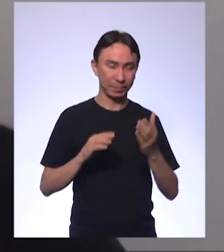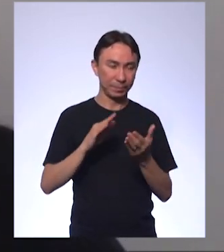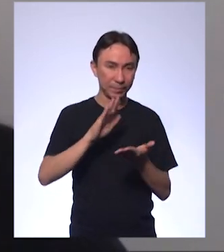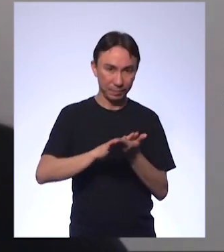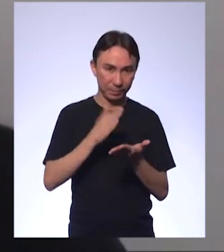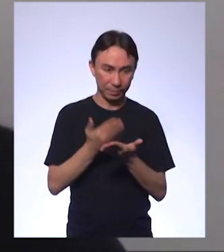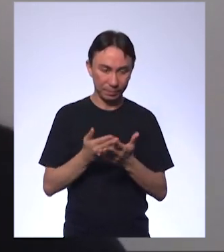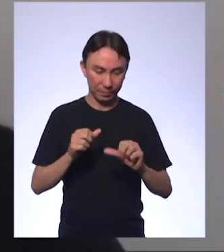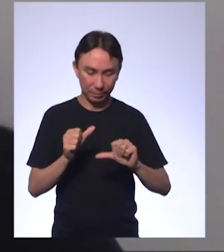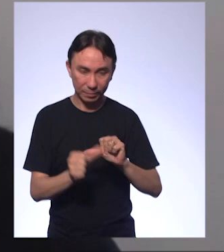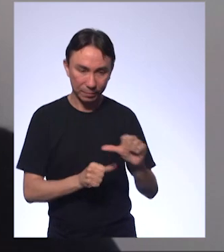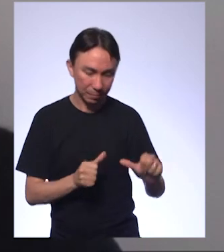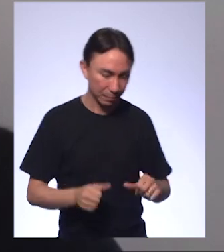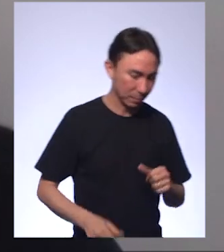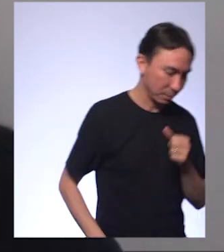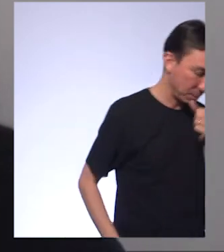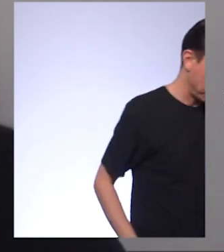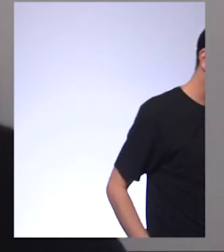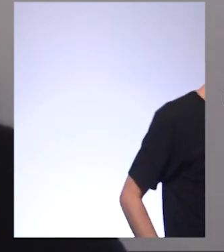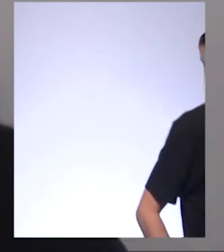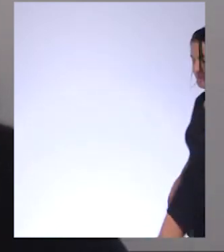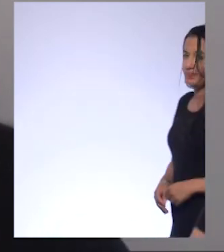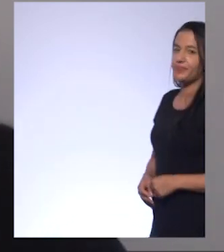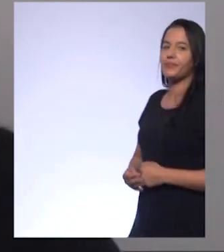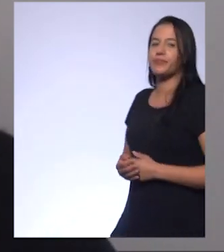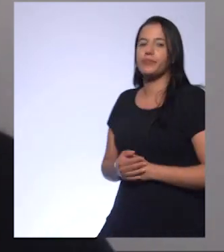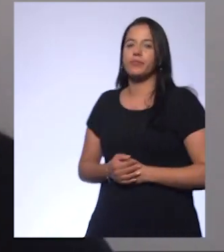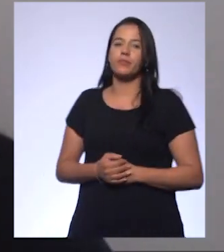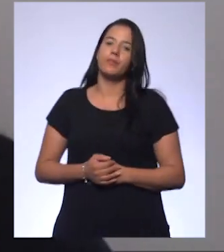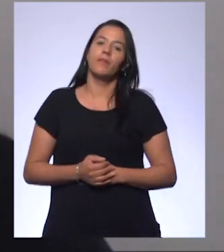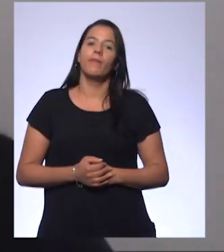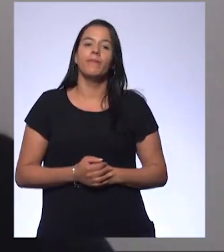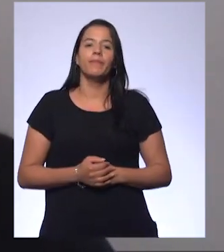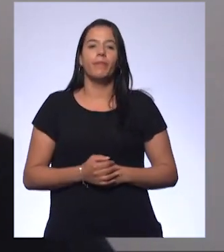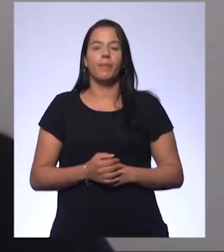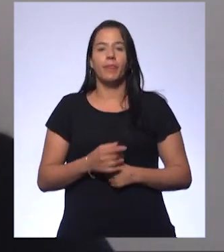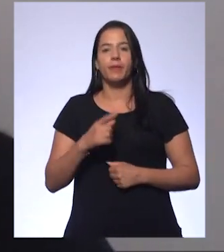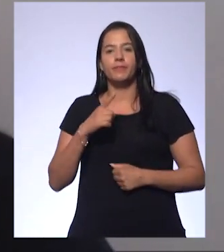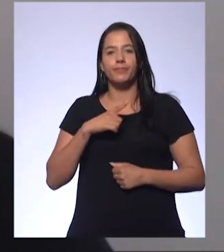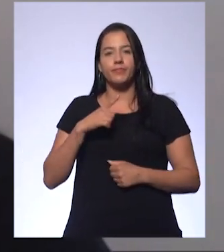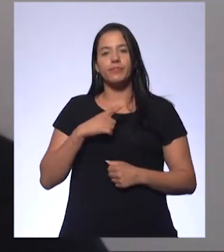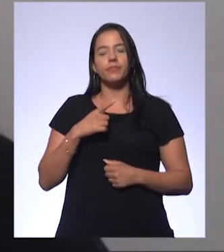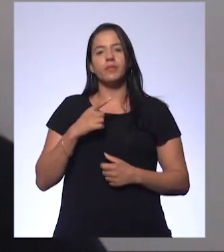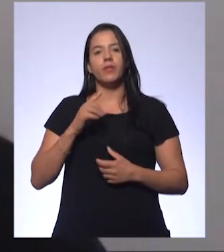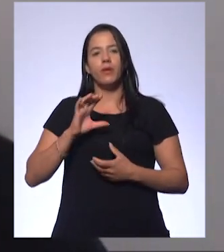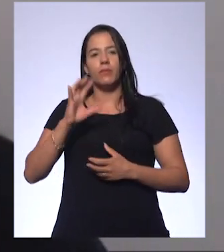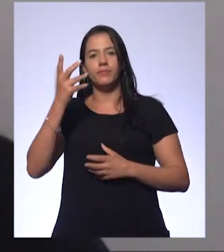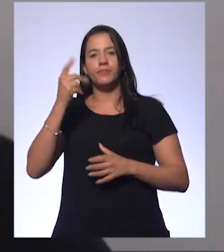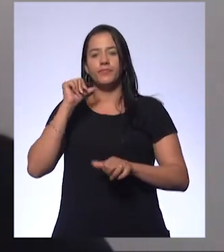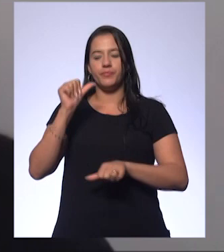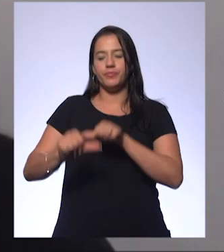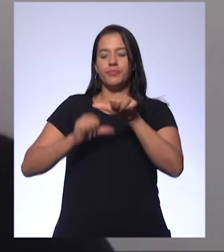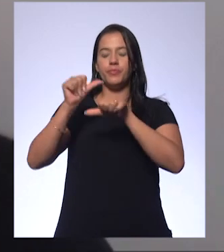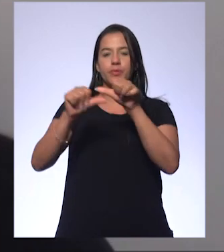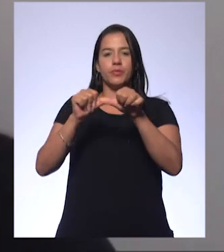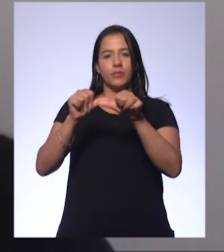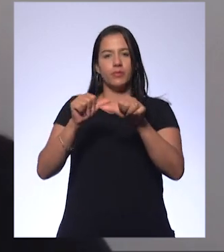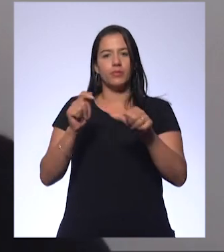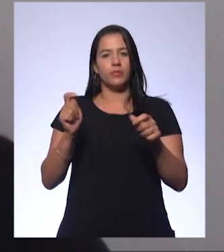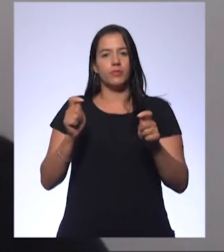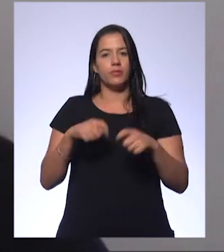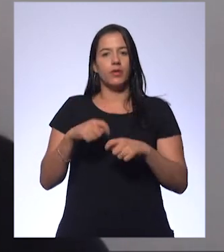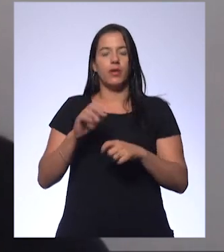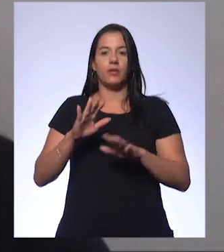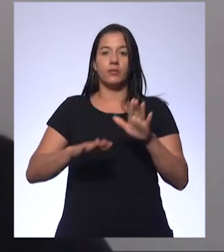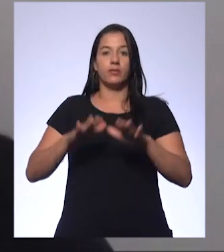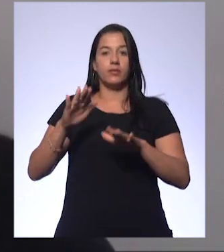não ser que ocorra algum processo aí de mutações, né? Então, de